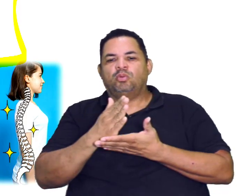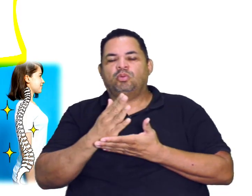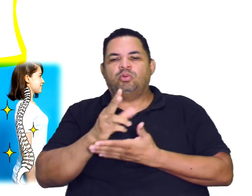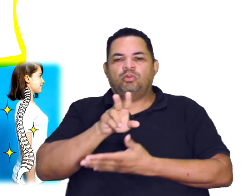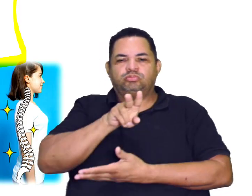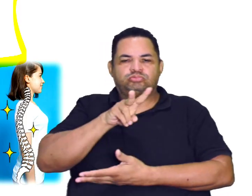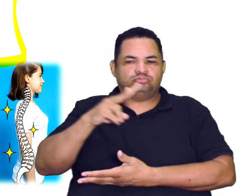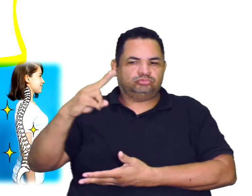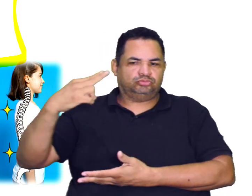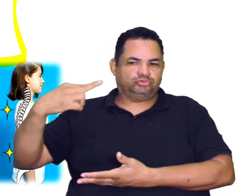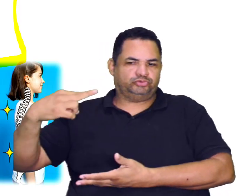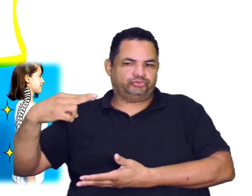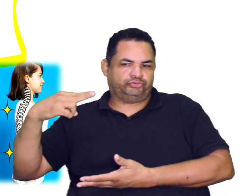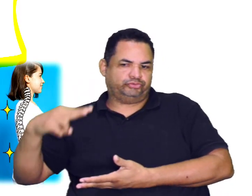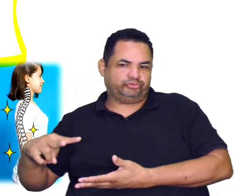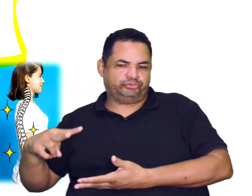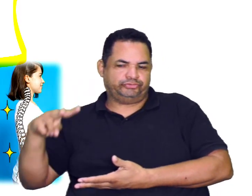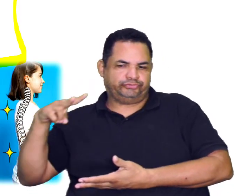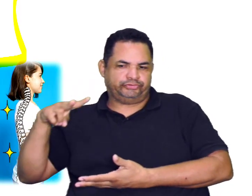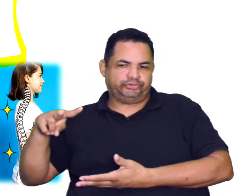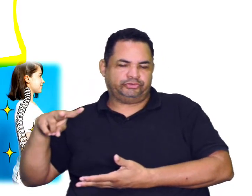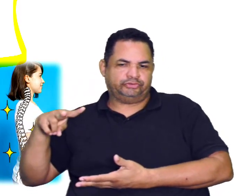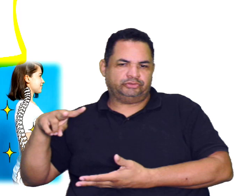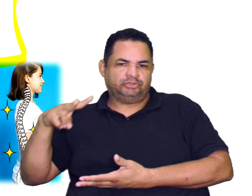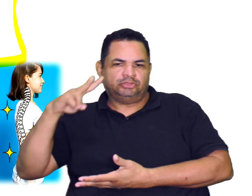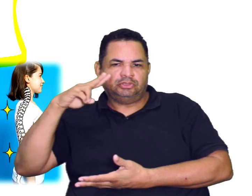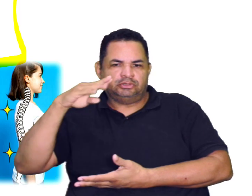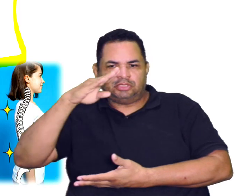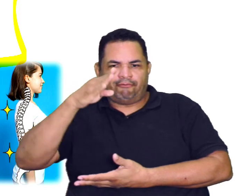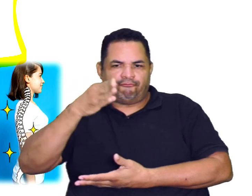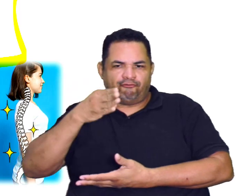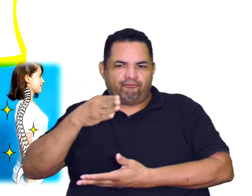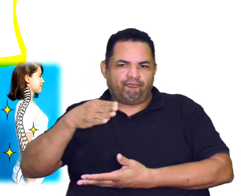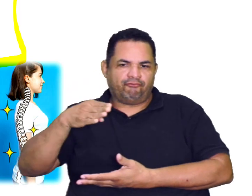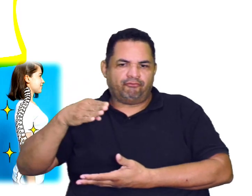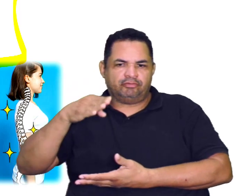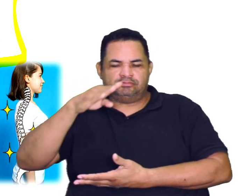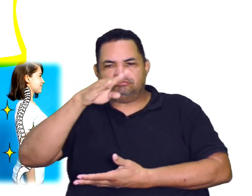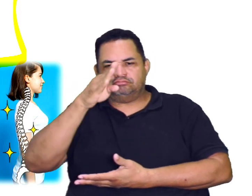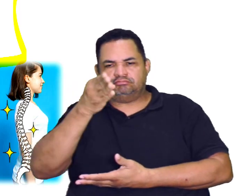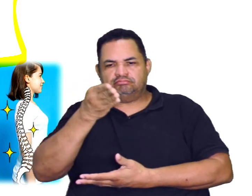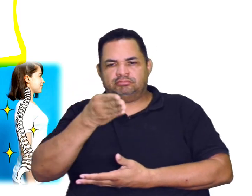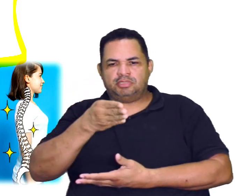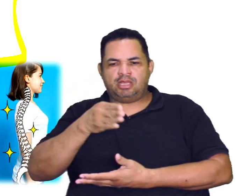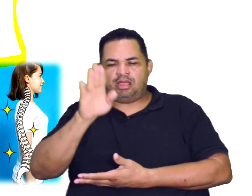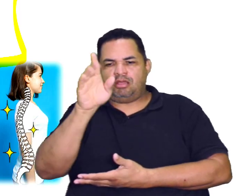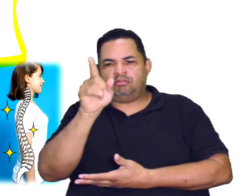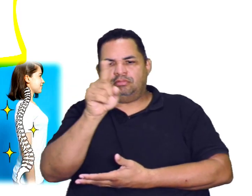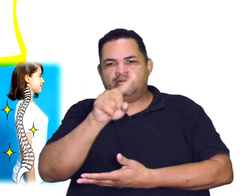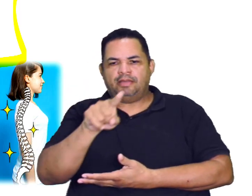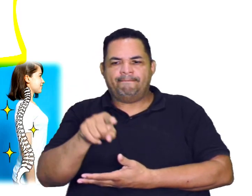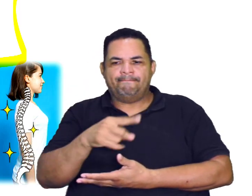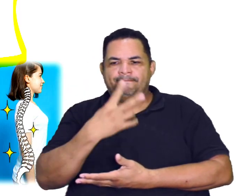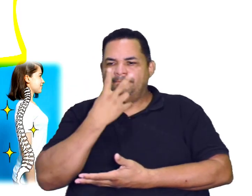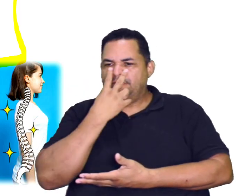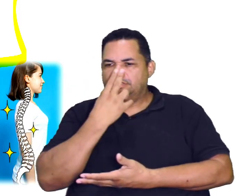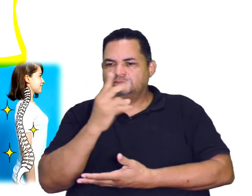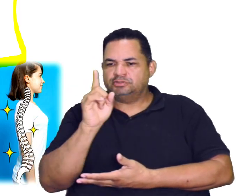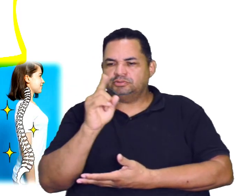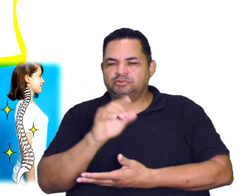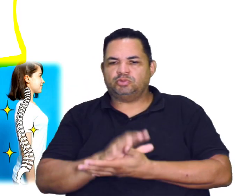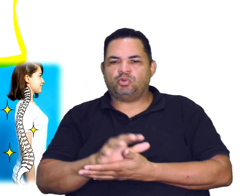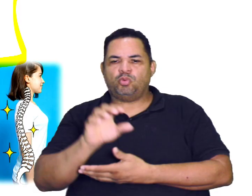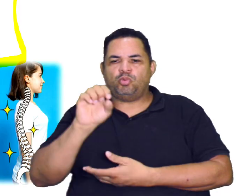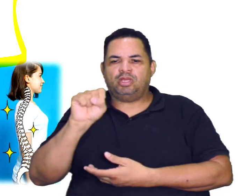aí de perfil, eu já vou ter curvas, né? Os S's que eu mencionei para você. Se eu visse de